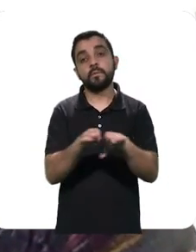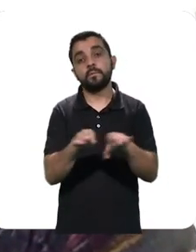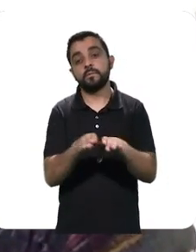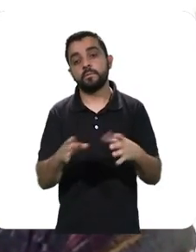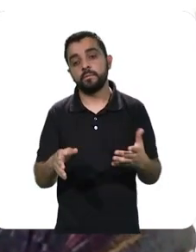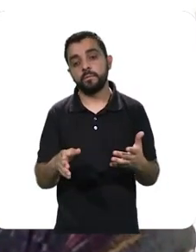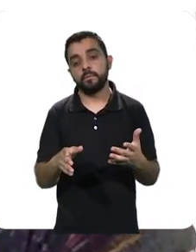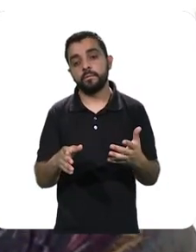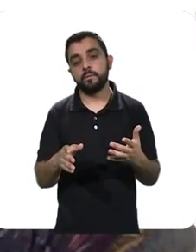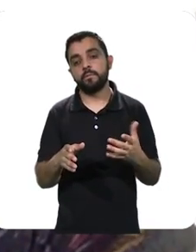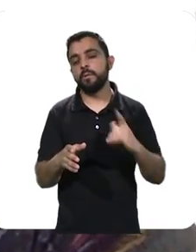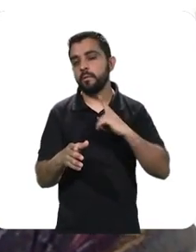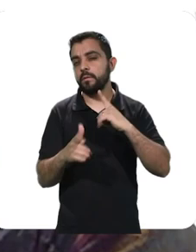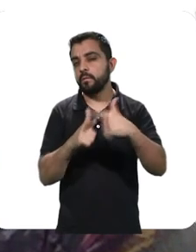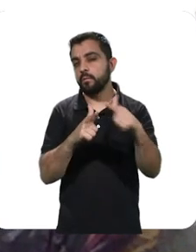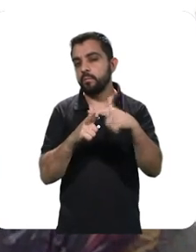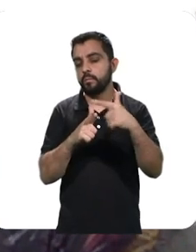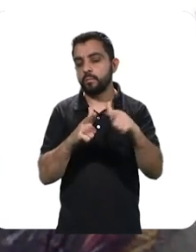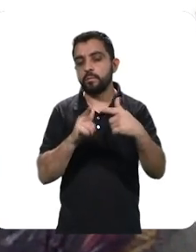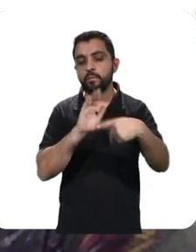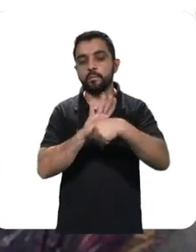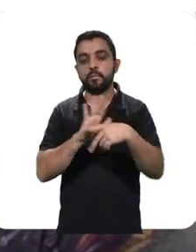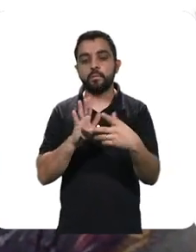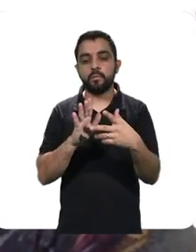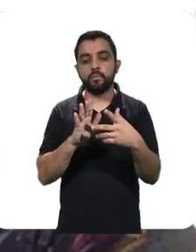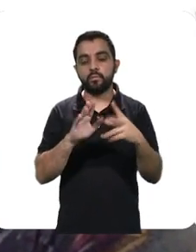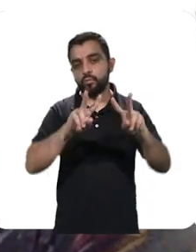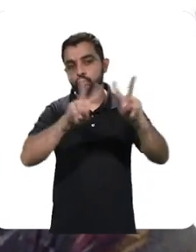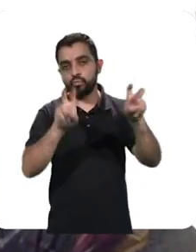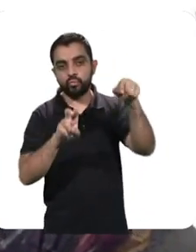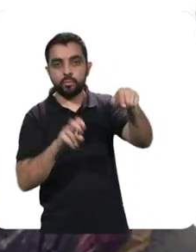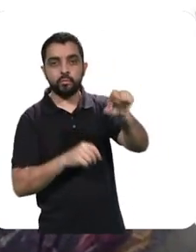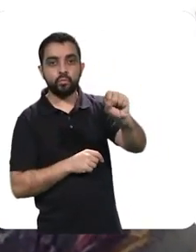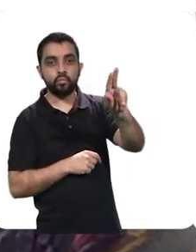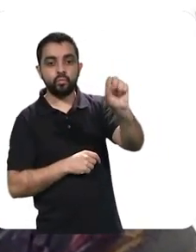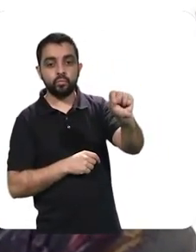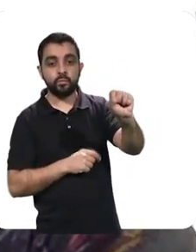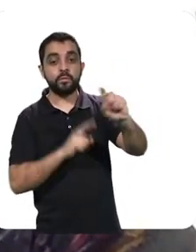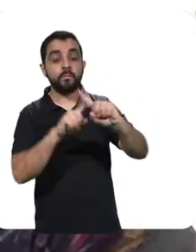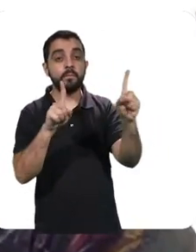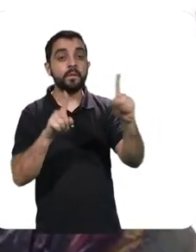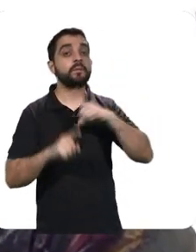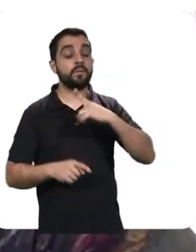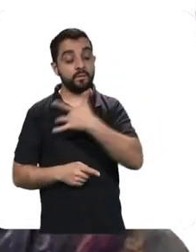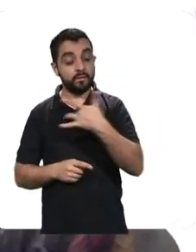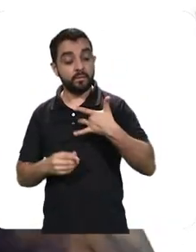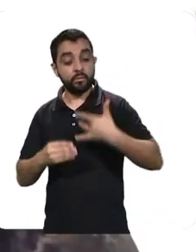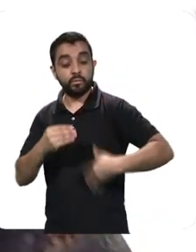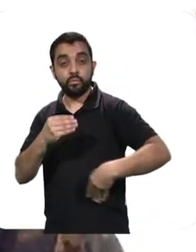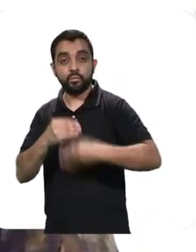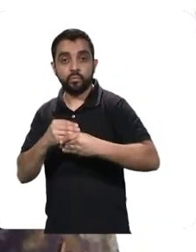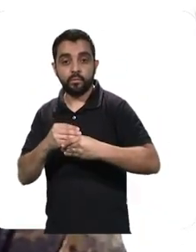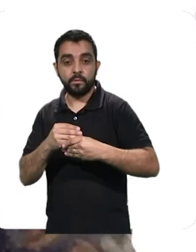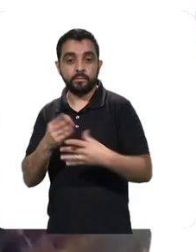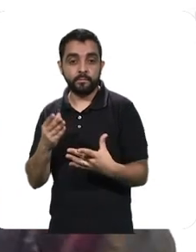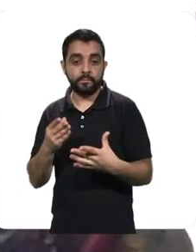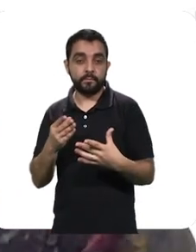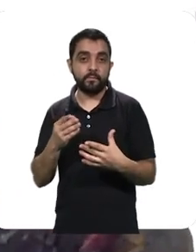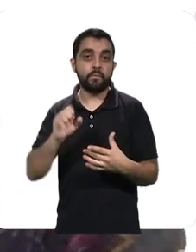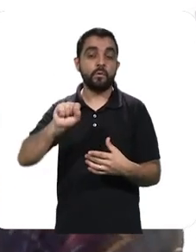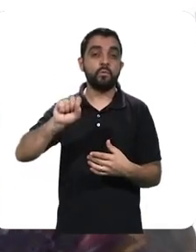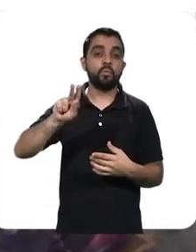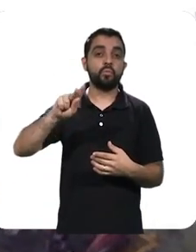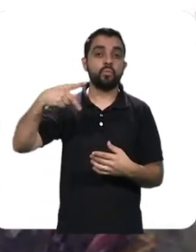ainda um problema que a gente fala muito do SUS e a gente esquece a saúde suplementar. A saúde